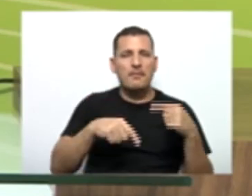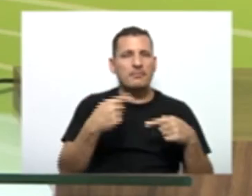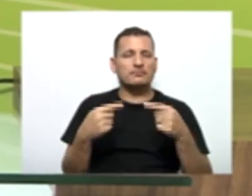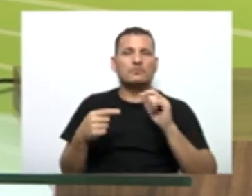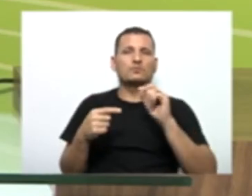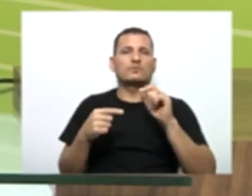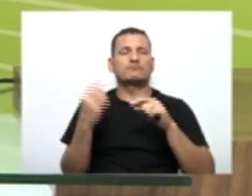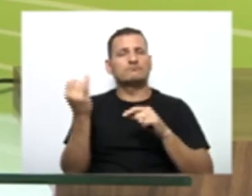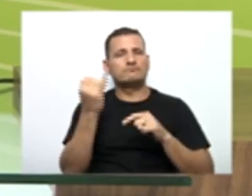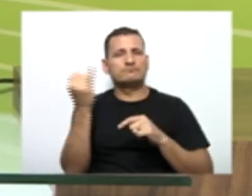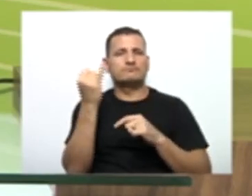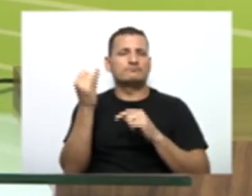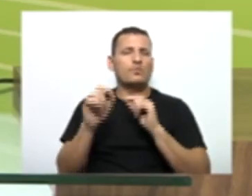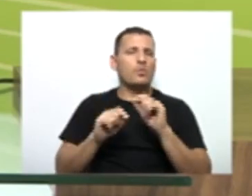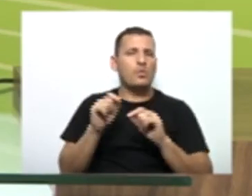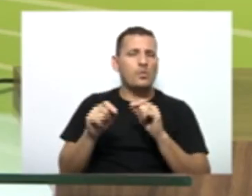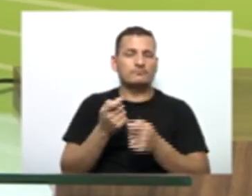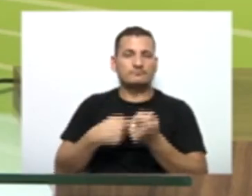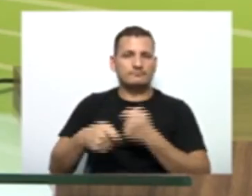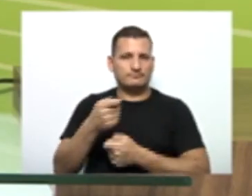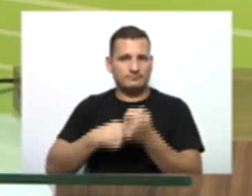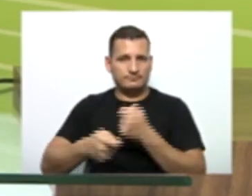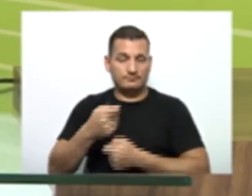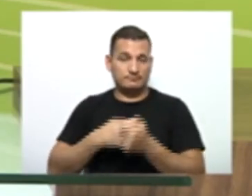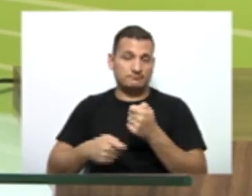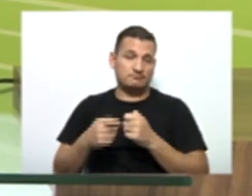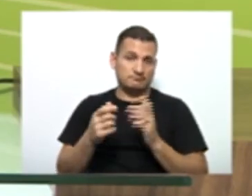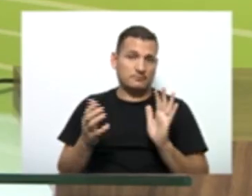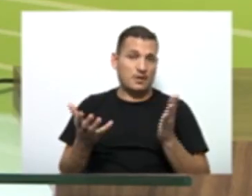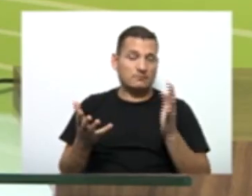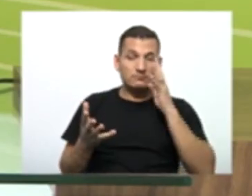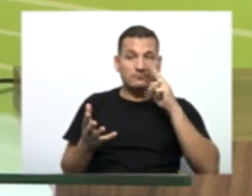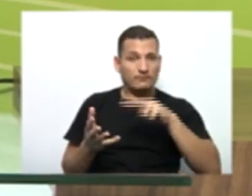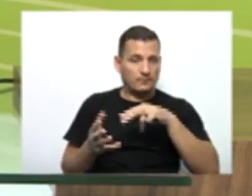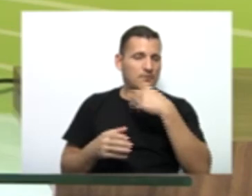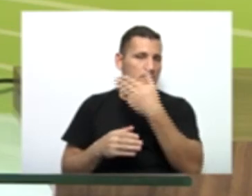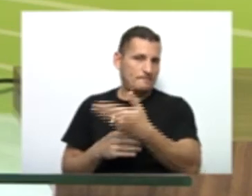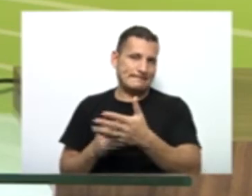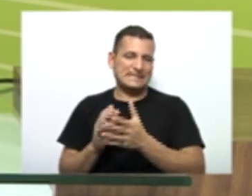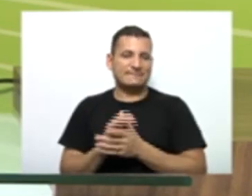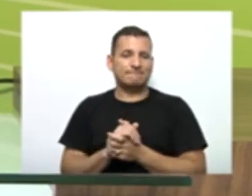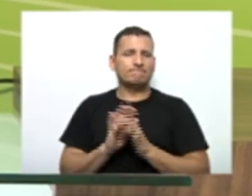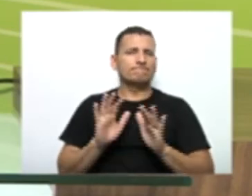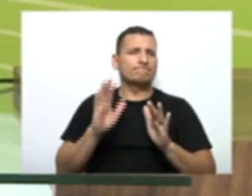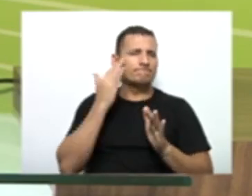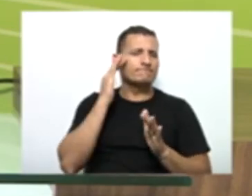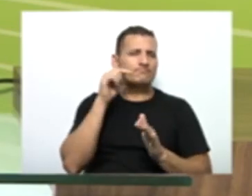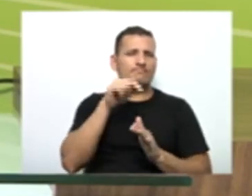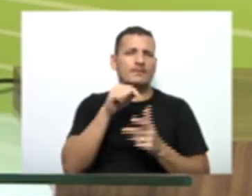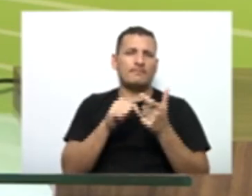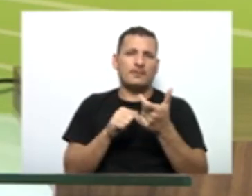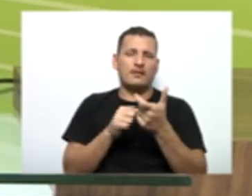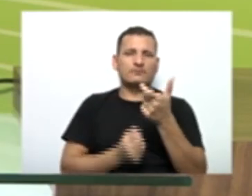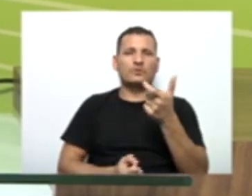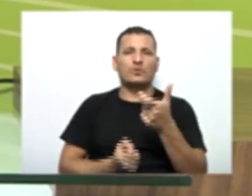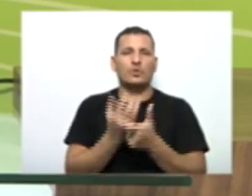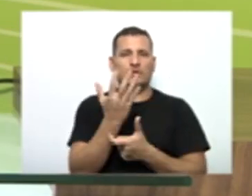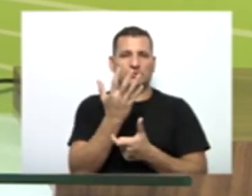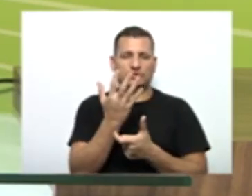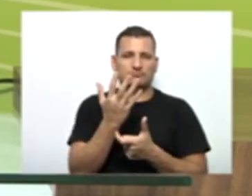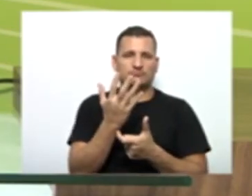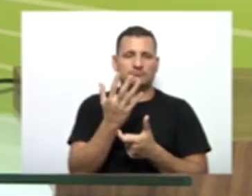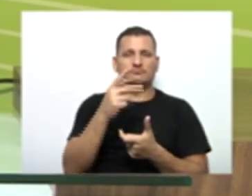da administração da cidade, nós vamos ver um pouco mais no dia de hoje, mas para entender que a origem dessa palavra política,